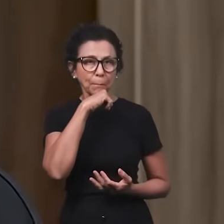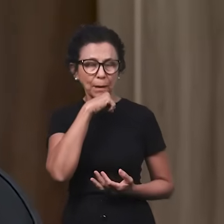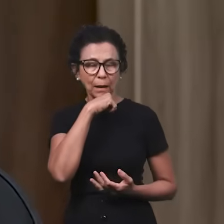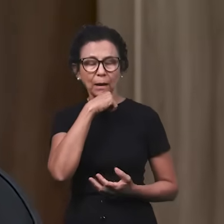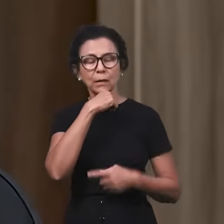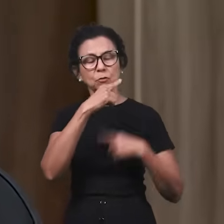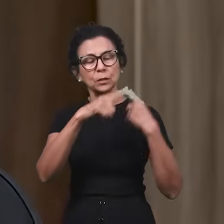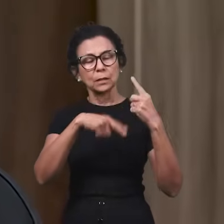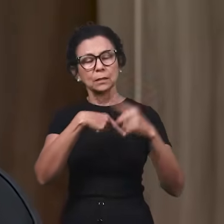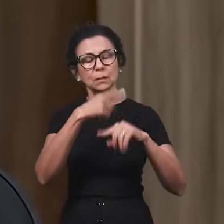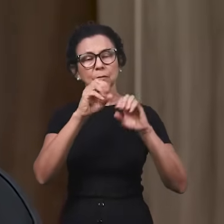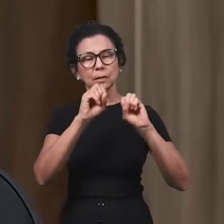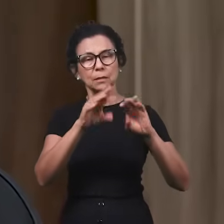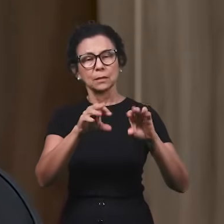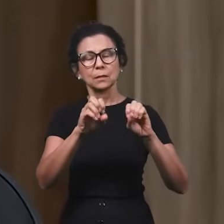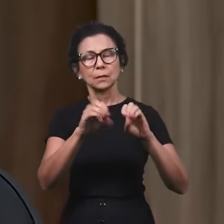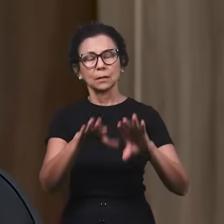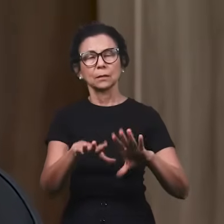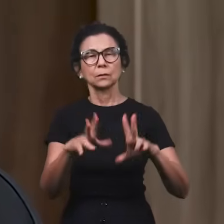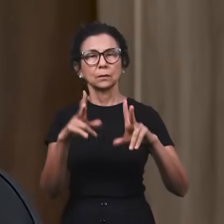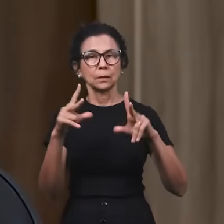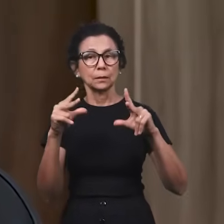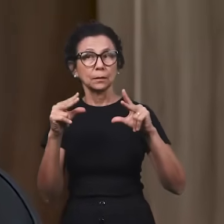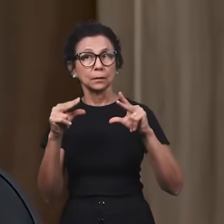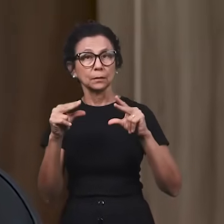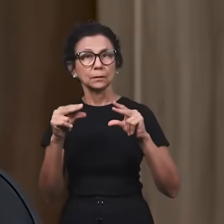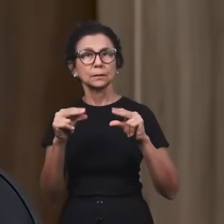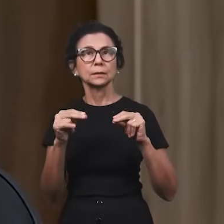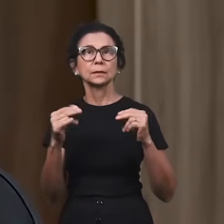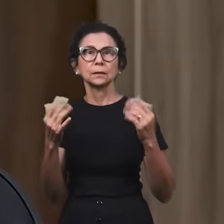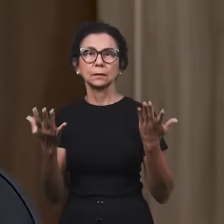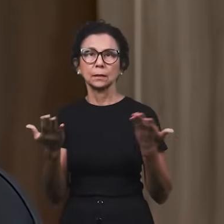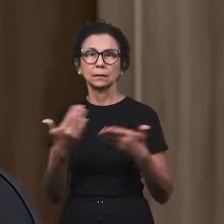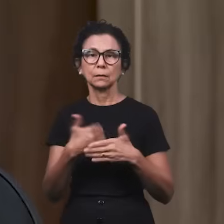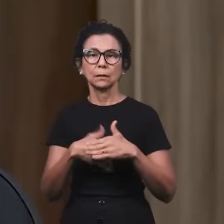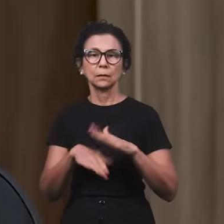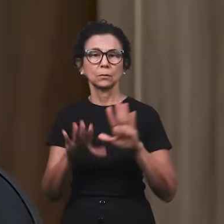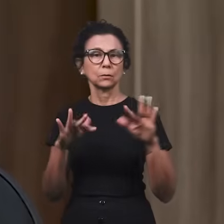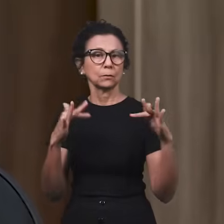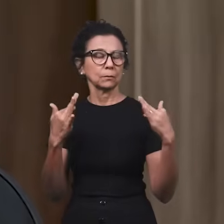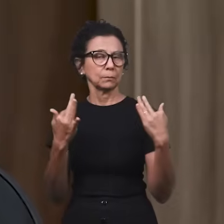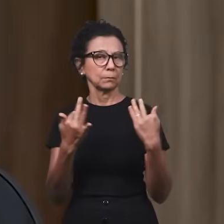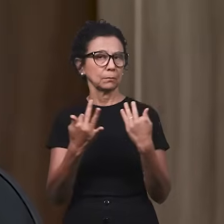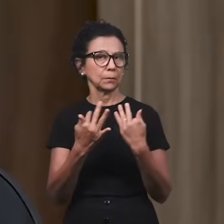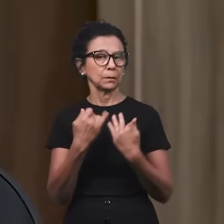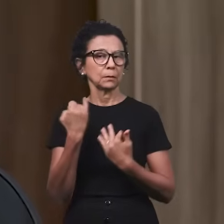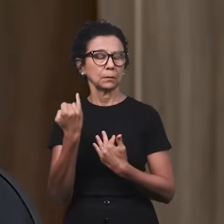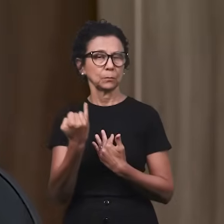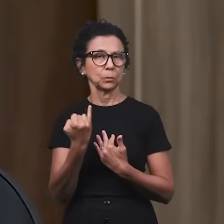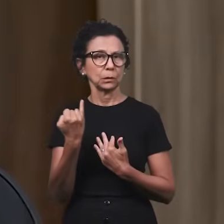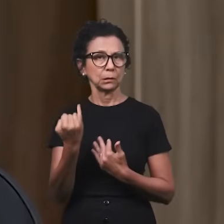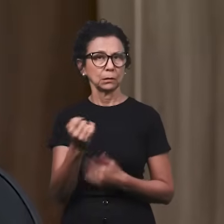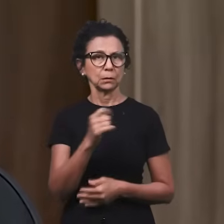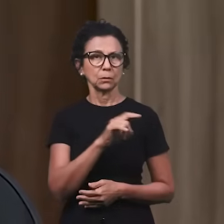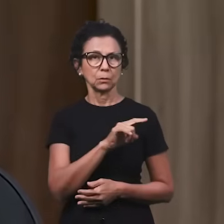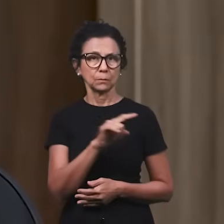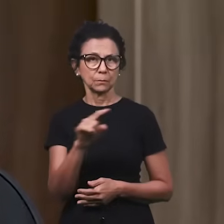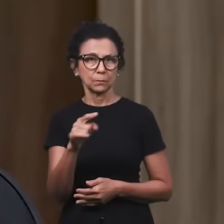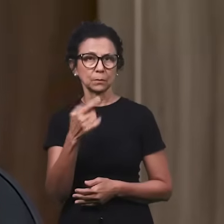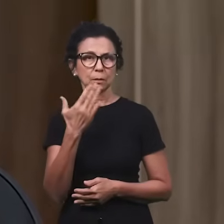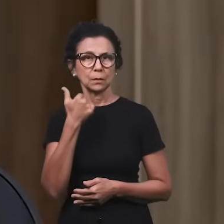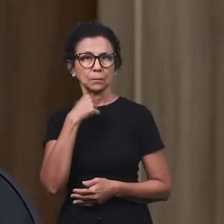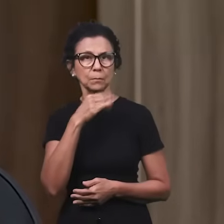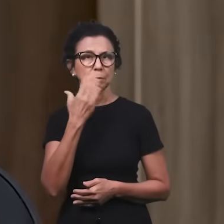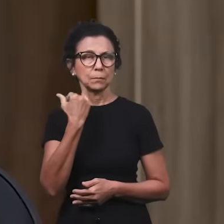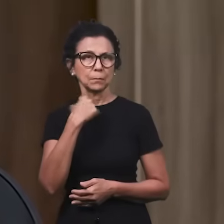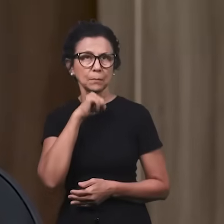sendo transmitido para as gerações, né? Qual o valor de nós transmitirmos essa herança dentro dos nossos lares, a importância para os